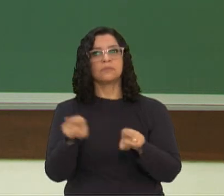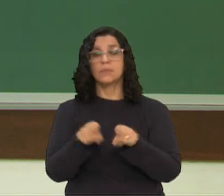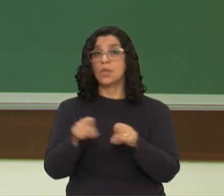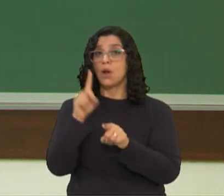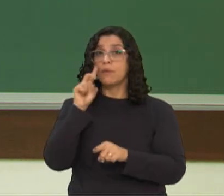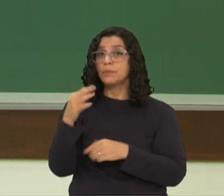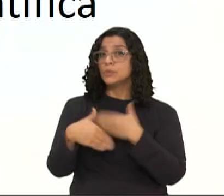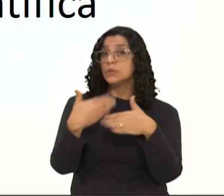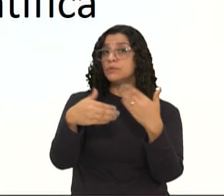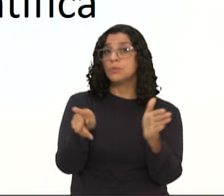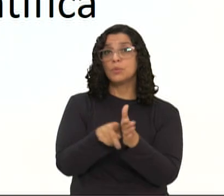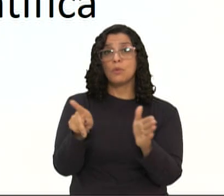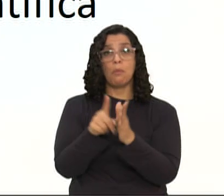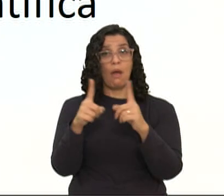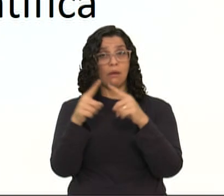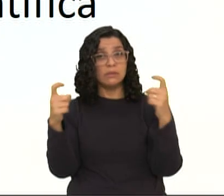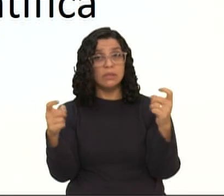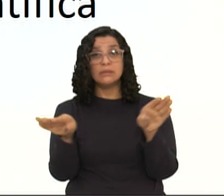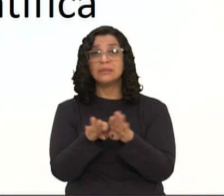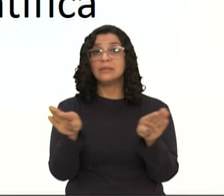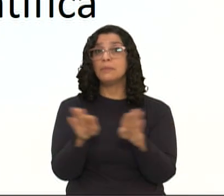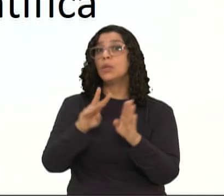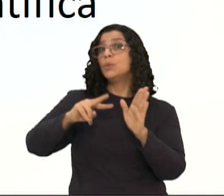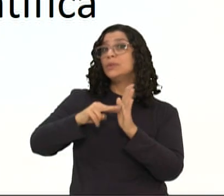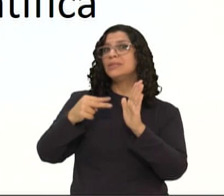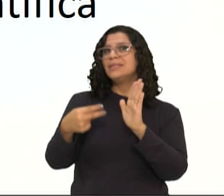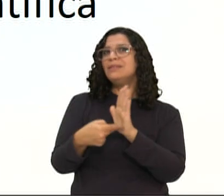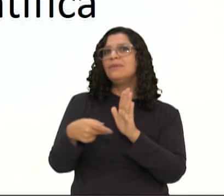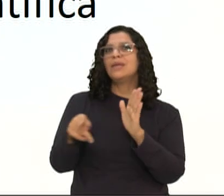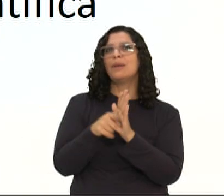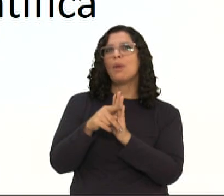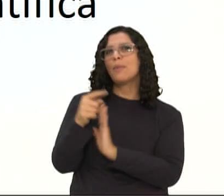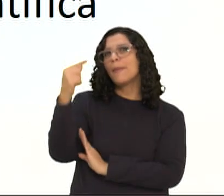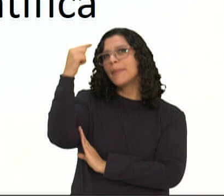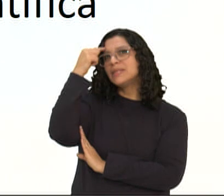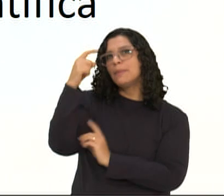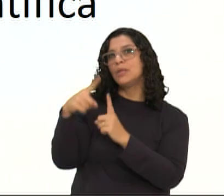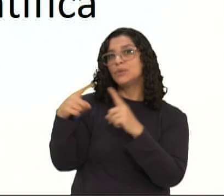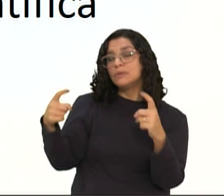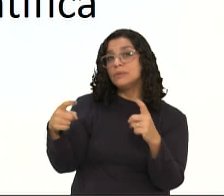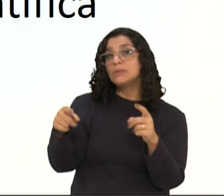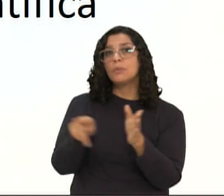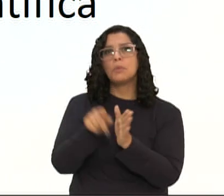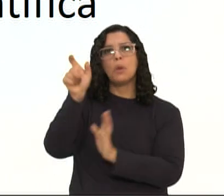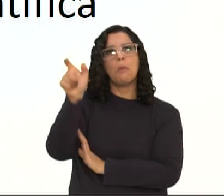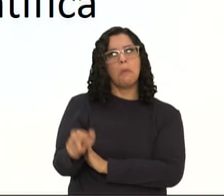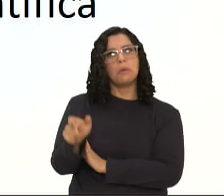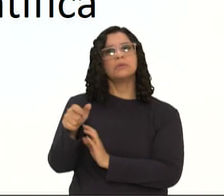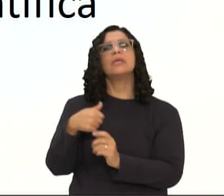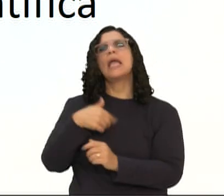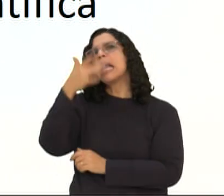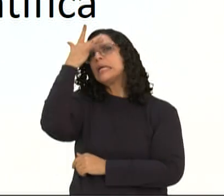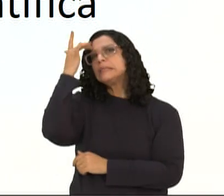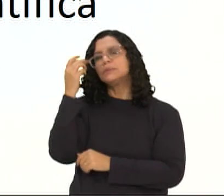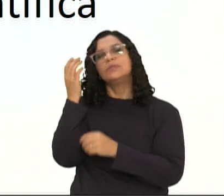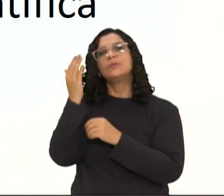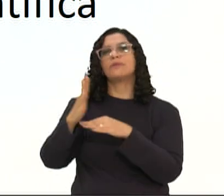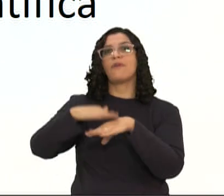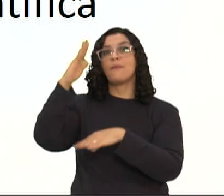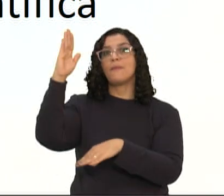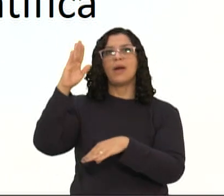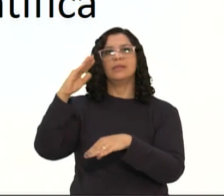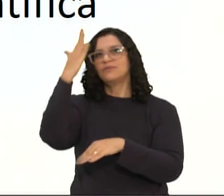o desenvolvimento do pensamento científico, a definição do pensamento científico e o protagonista da Revolução Científica. Foram a aula